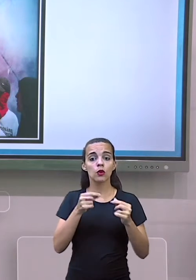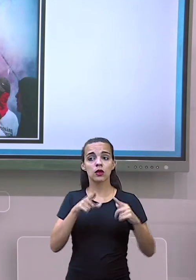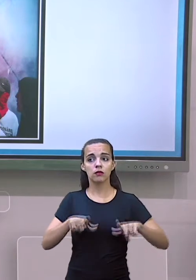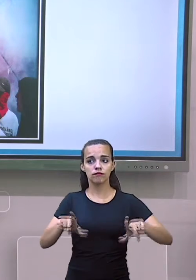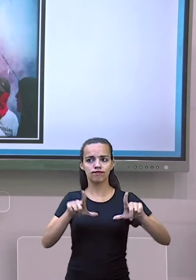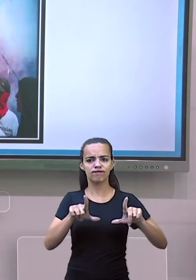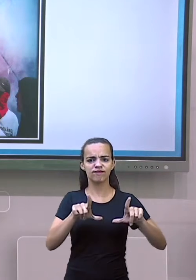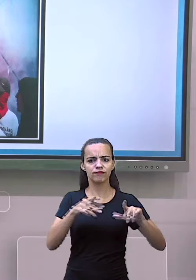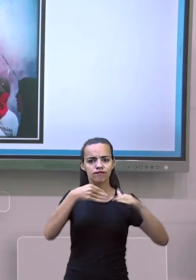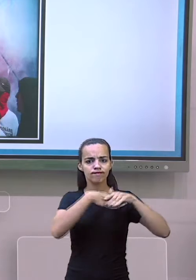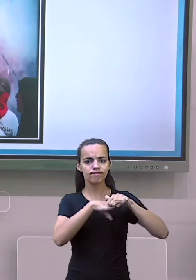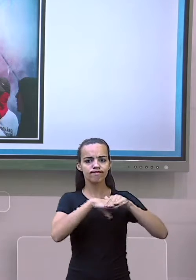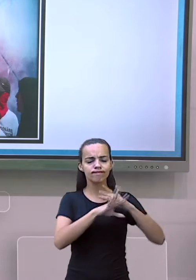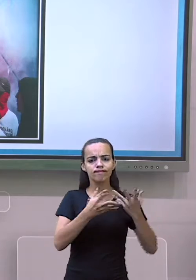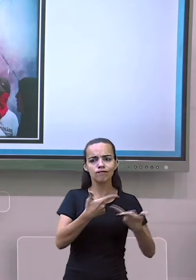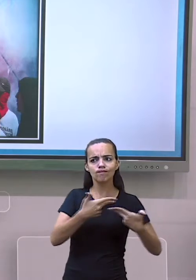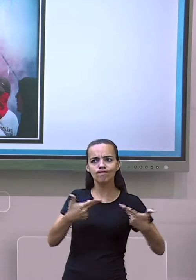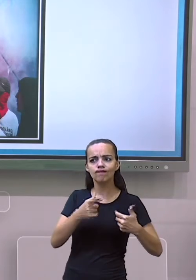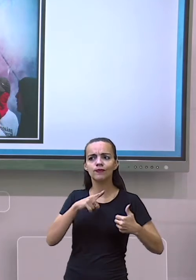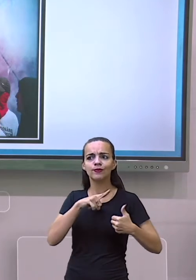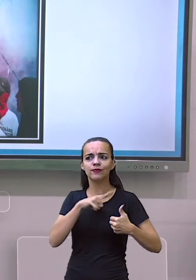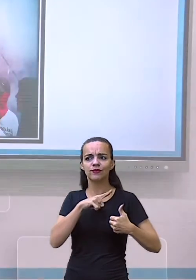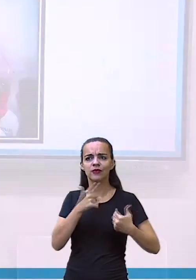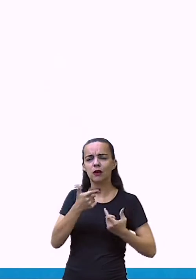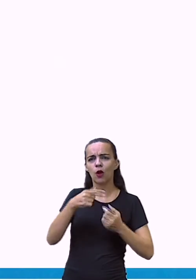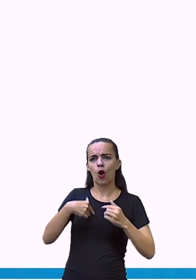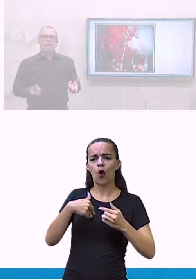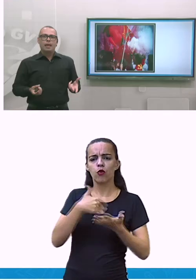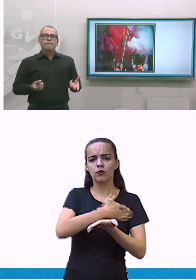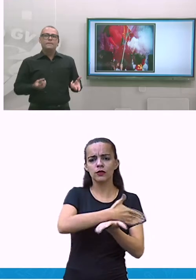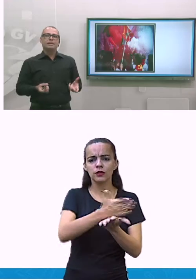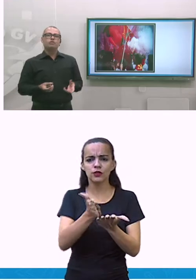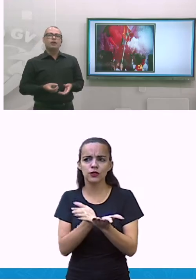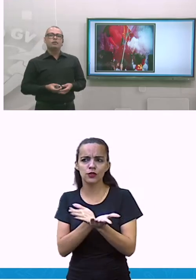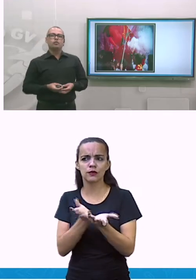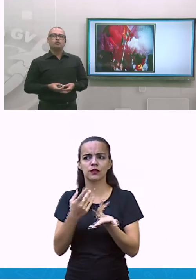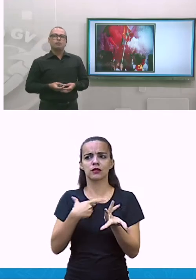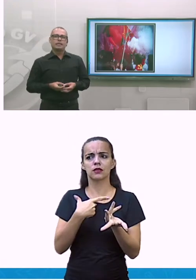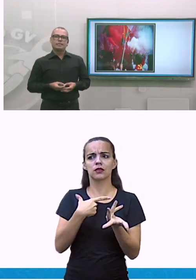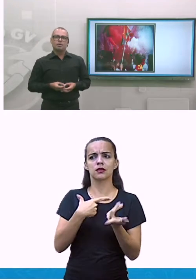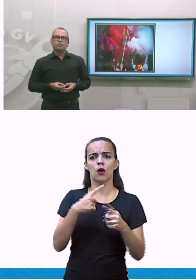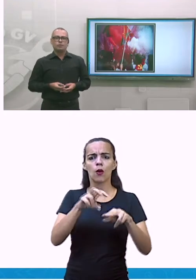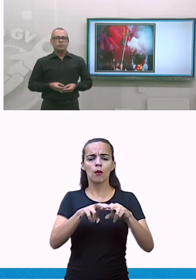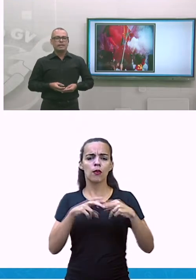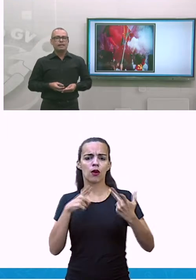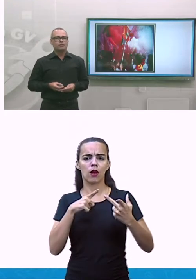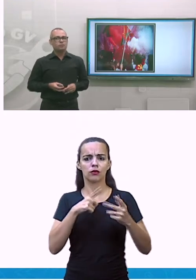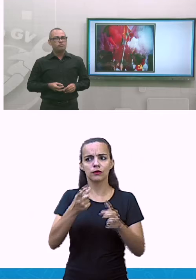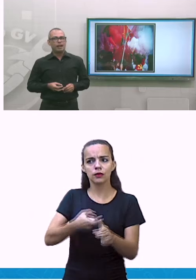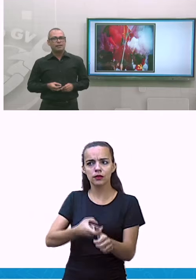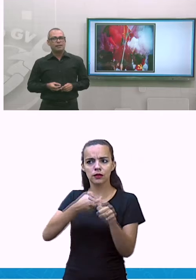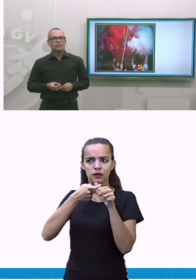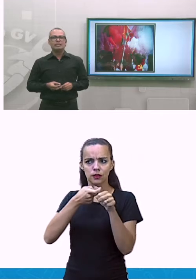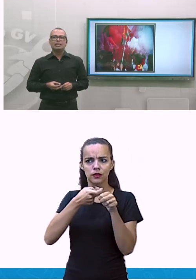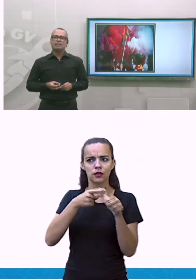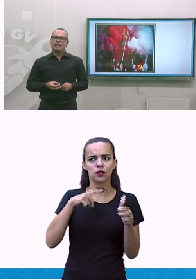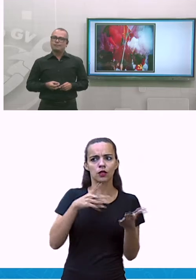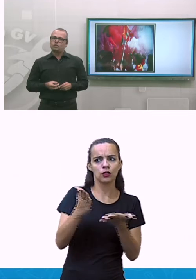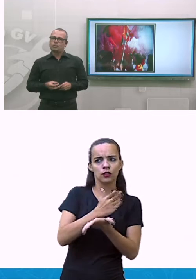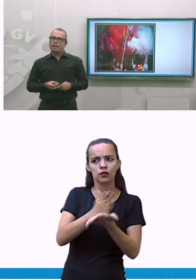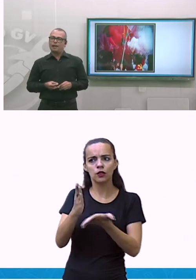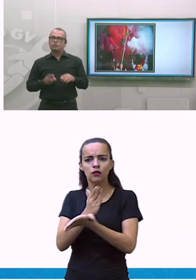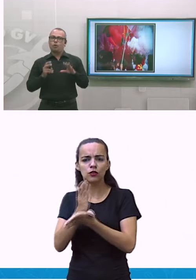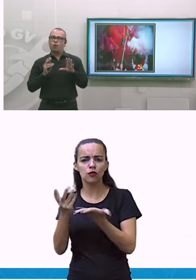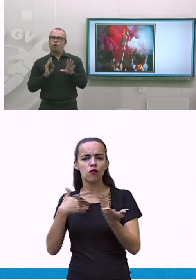coletivização dos meios de produção e de distribuição, mediante a supressão da propriedade privada e das